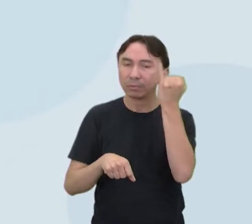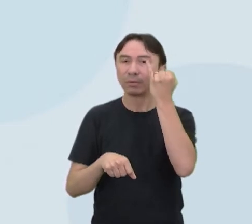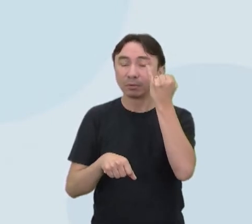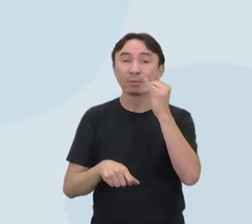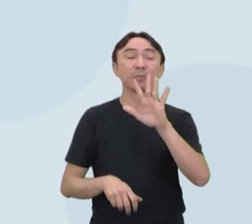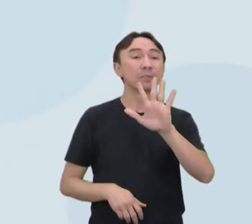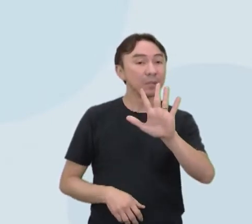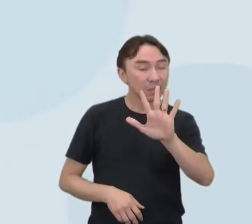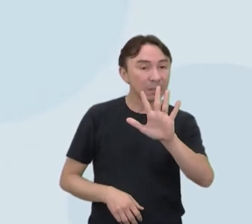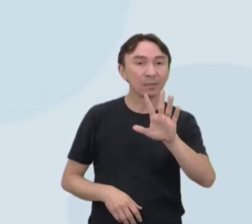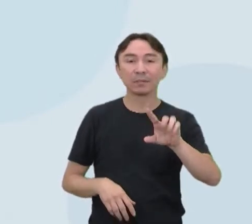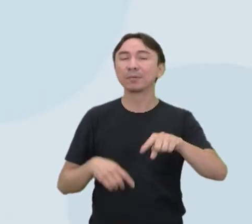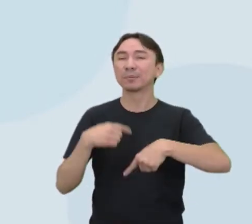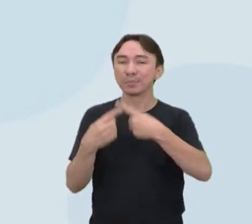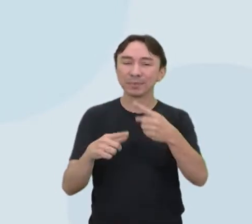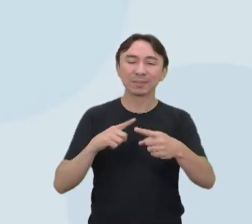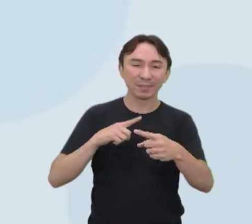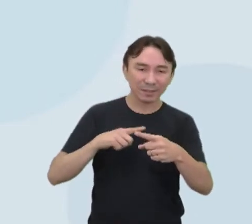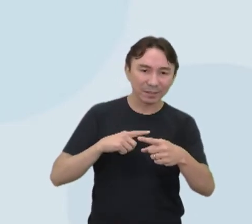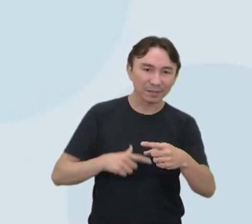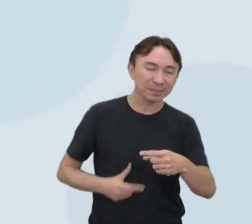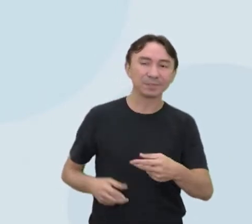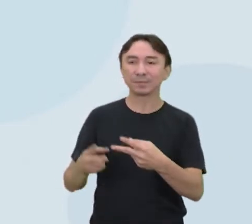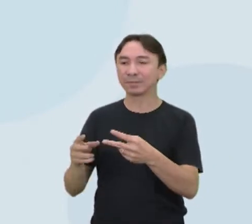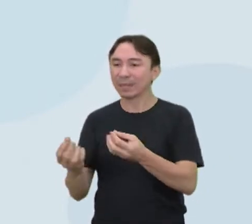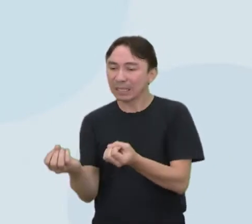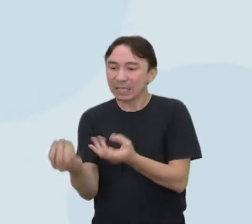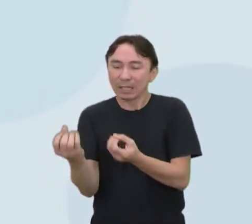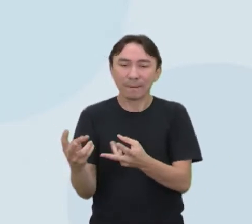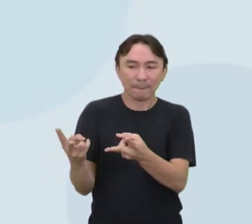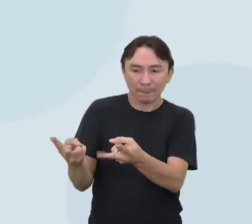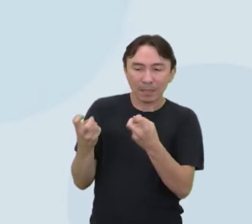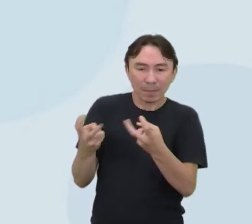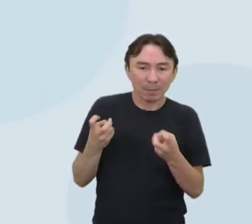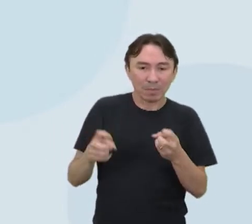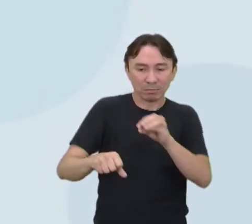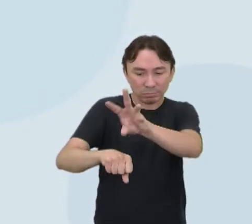dos tipos de coleta que tem. É isso aí. É isso, não é? É isso. Vamos mostrar para eles